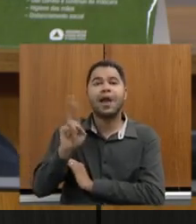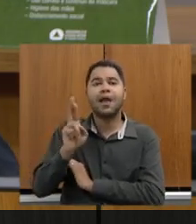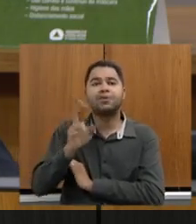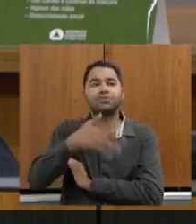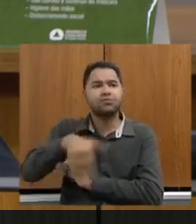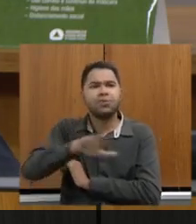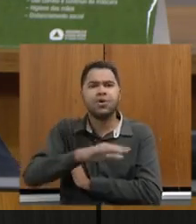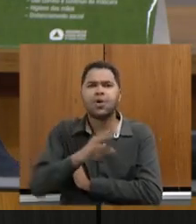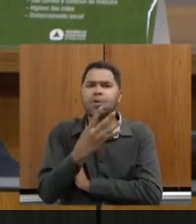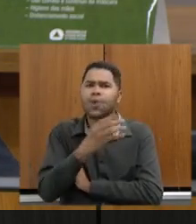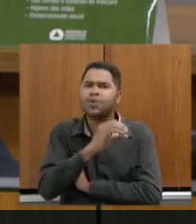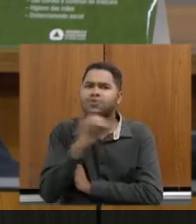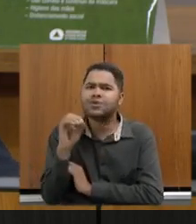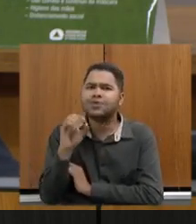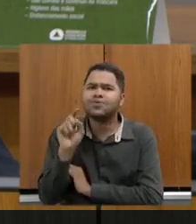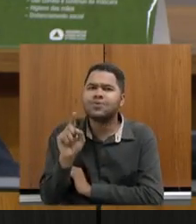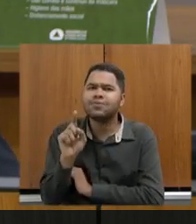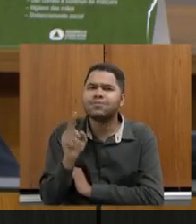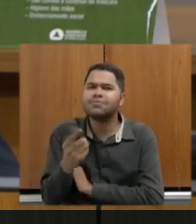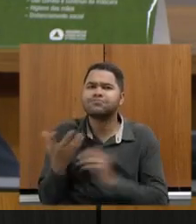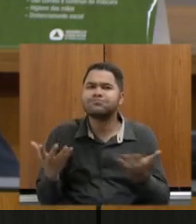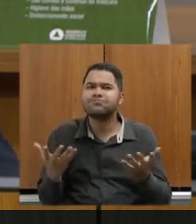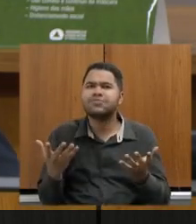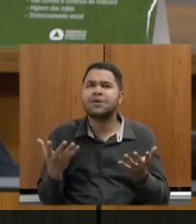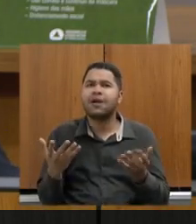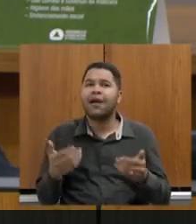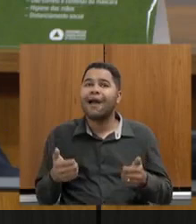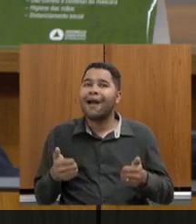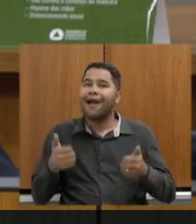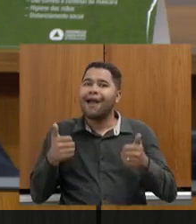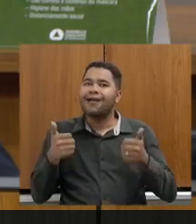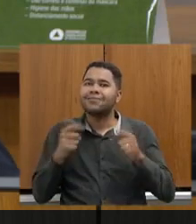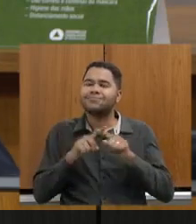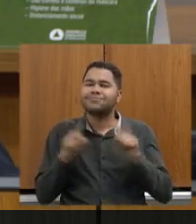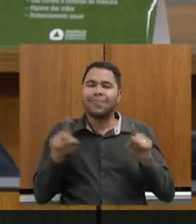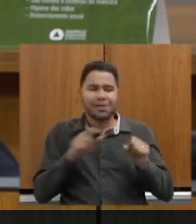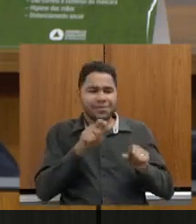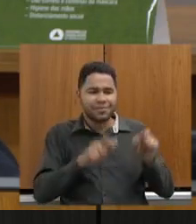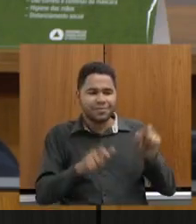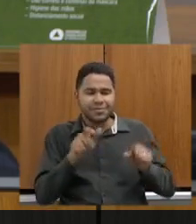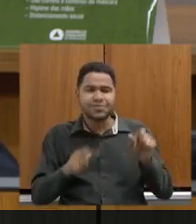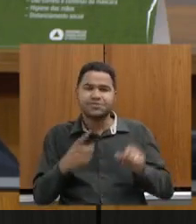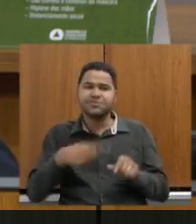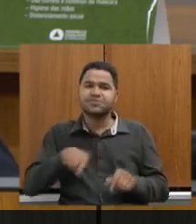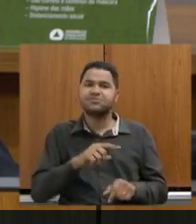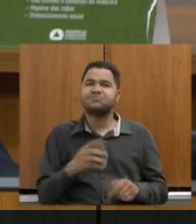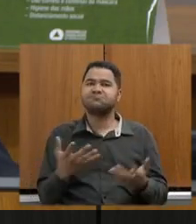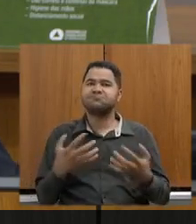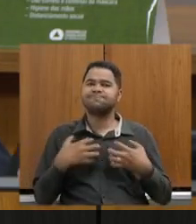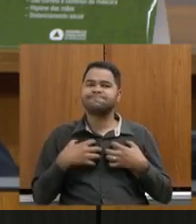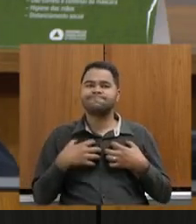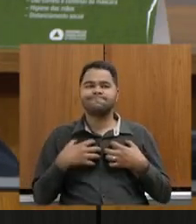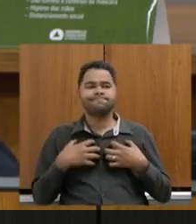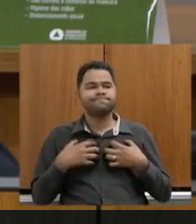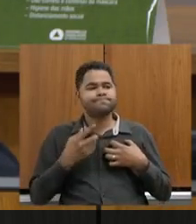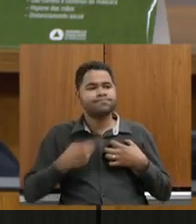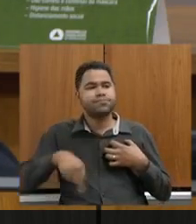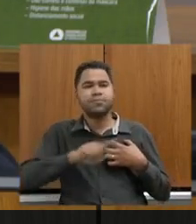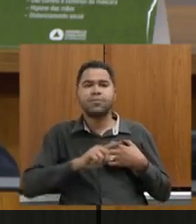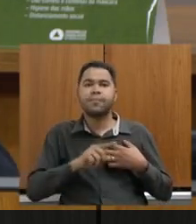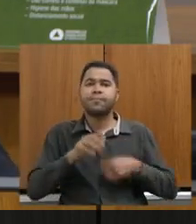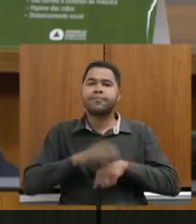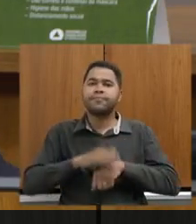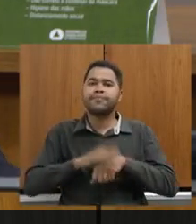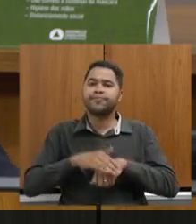400 homens ou seja era fadado ao sucesso só que as pessoas se sensibilizaram com o próprio Batalhão e